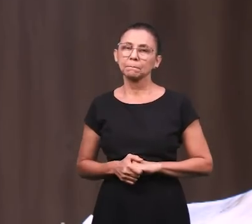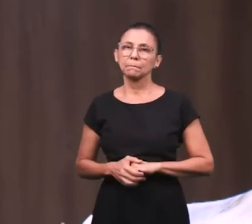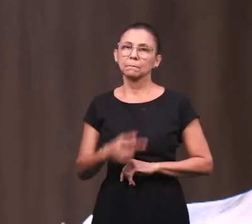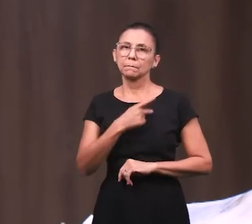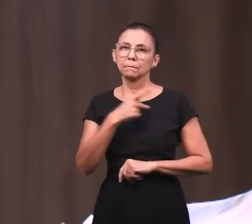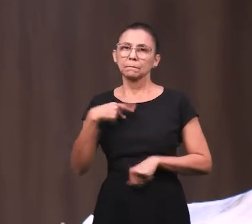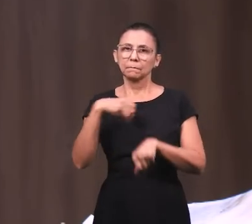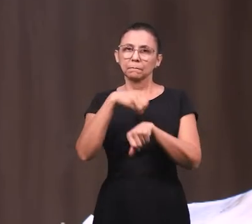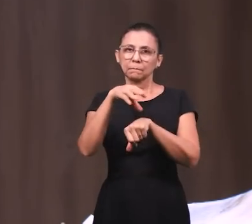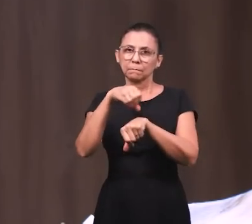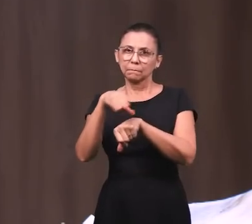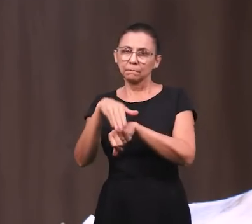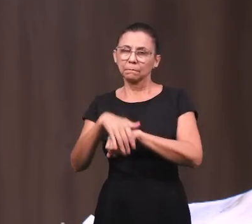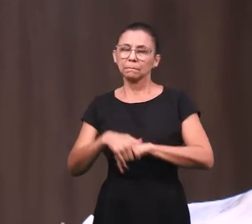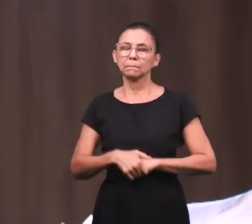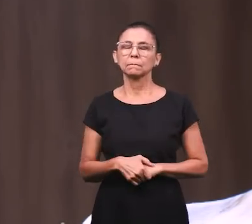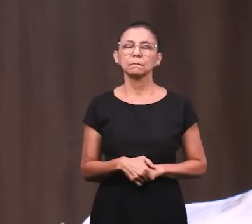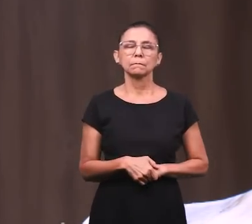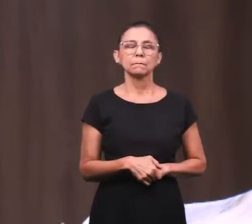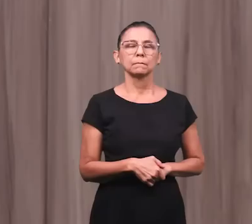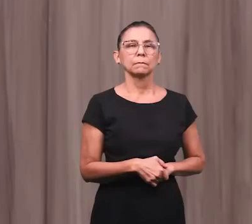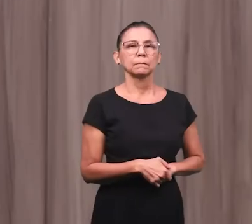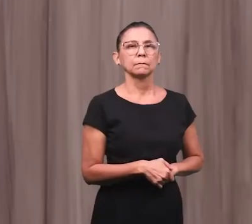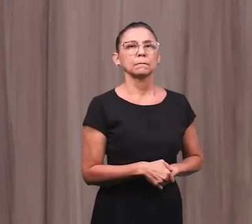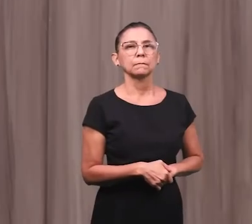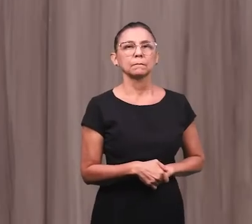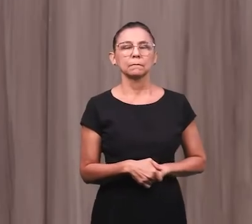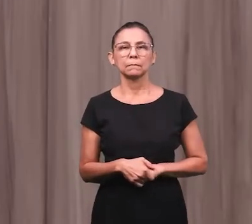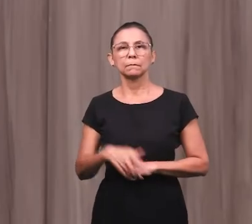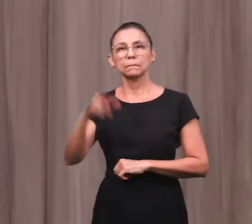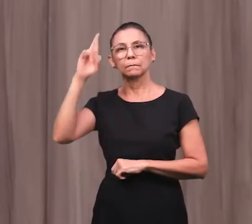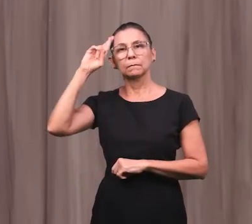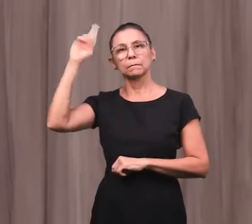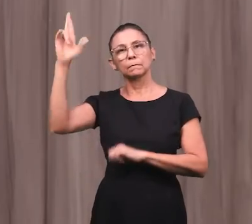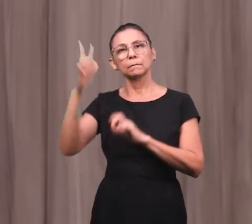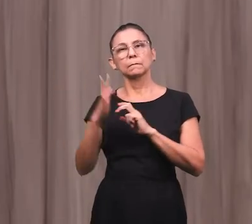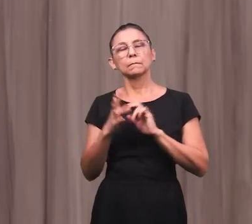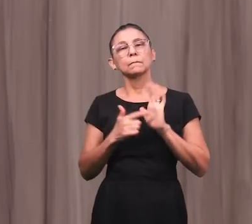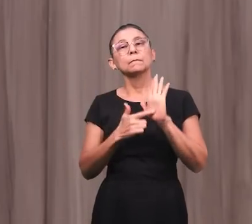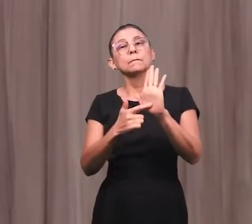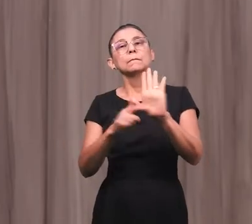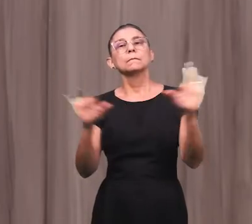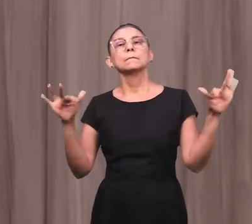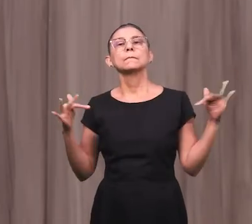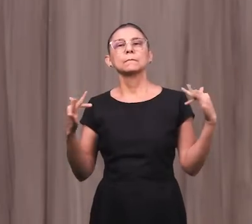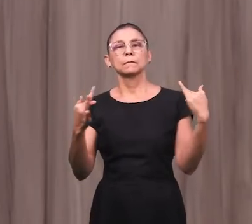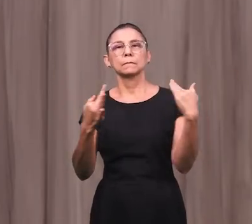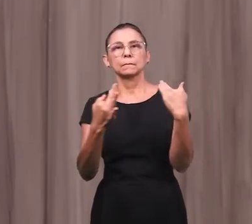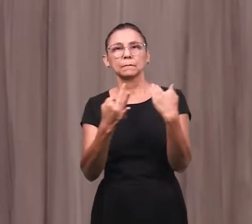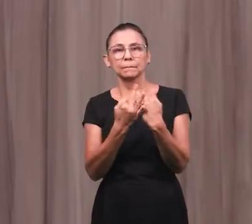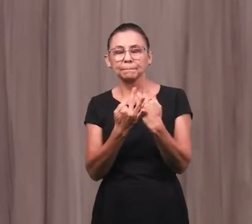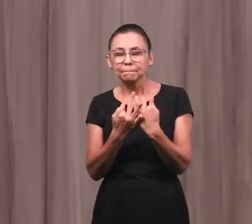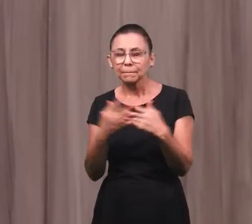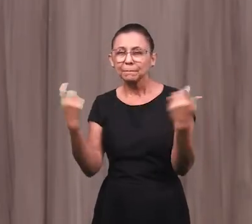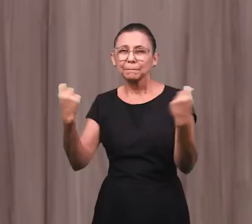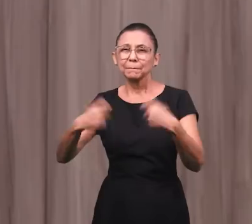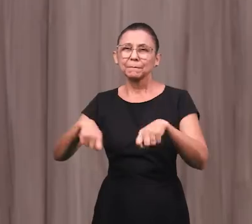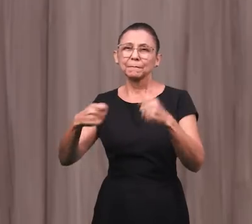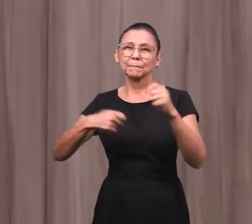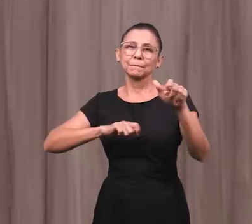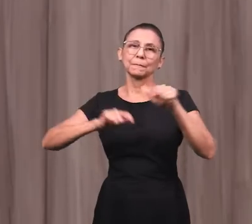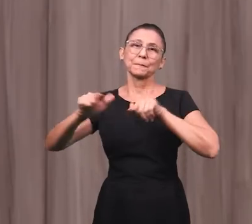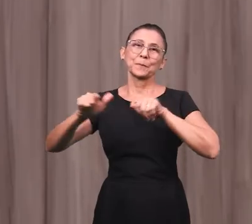vai transmitir os dons espirituais. O Senhor Deus mostrou uma família que tem buscado uma porta de